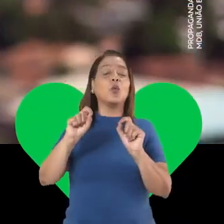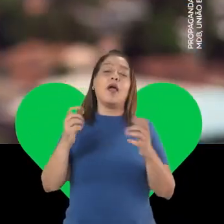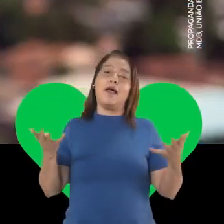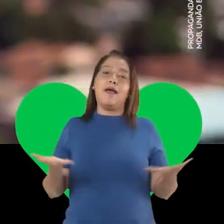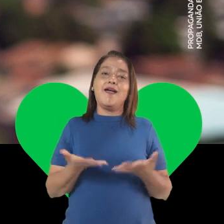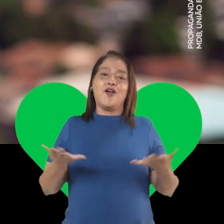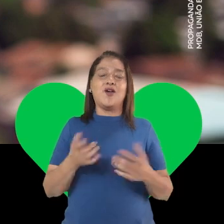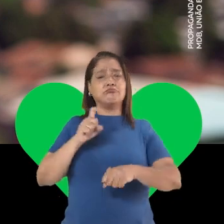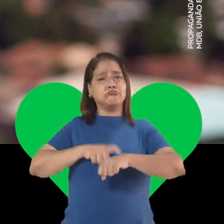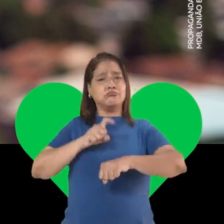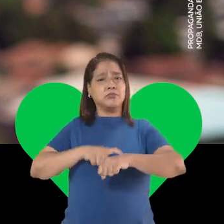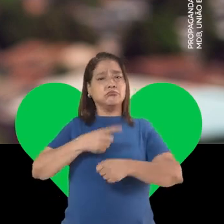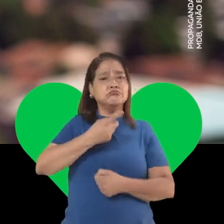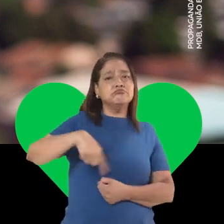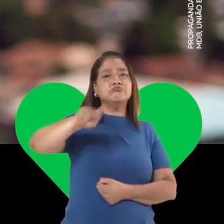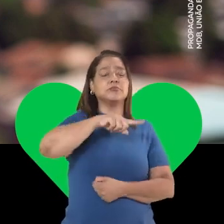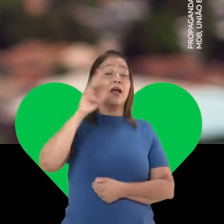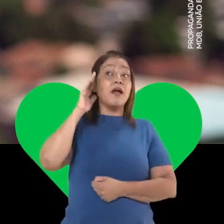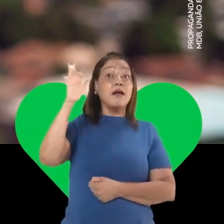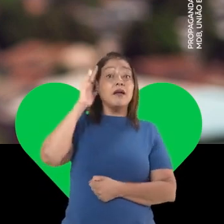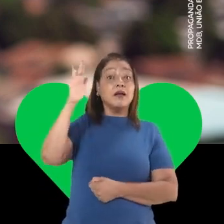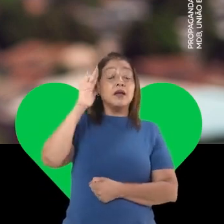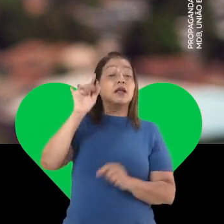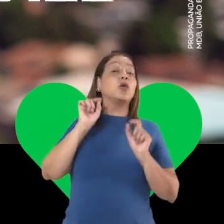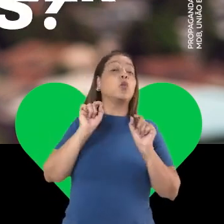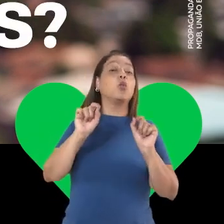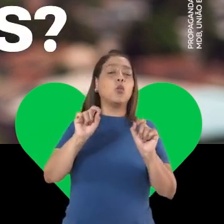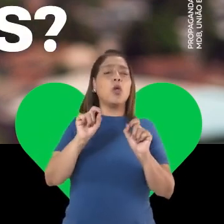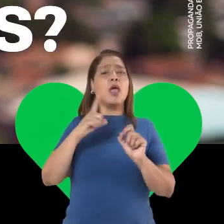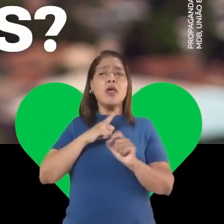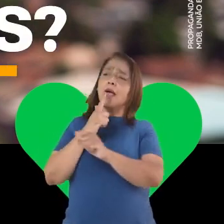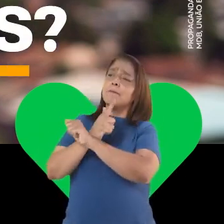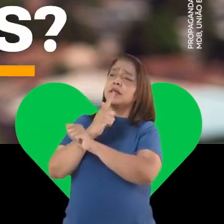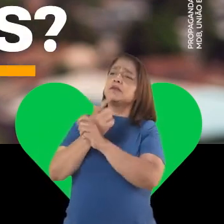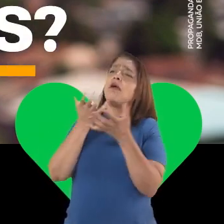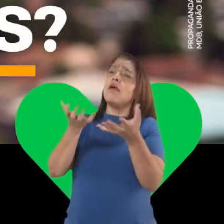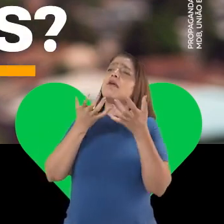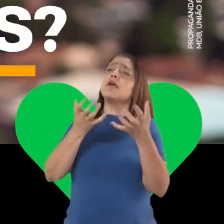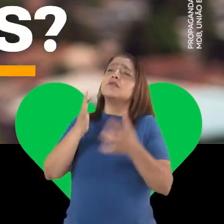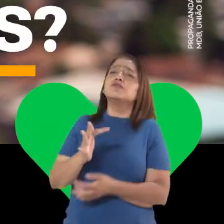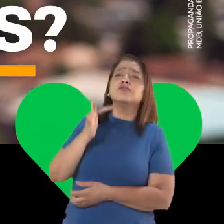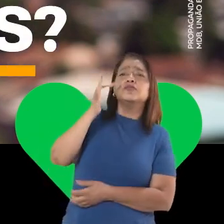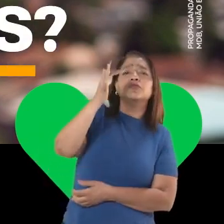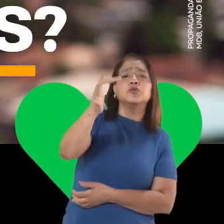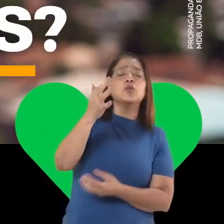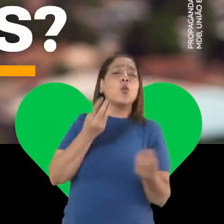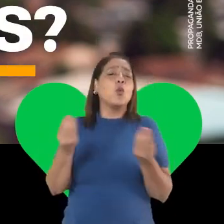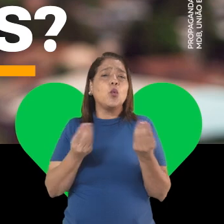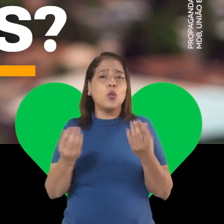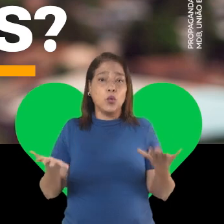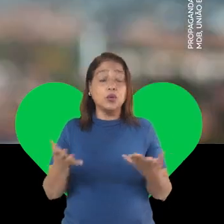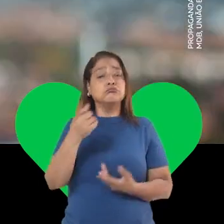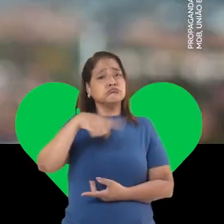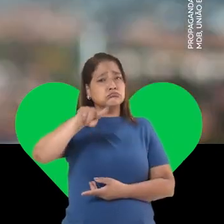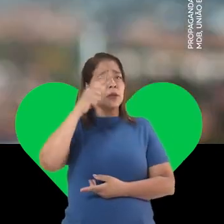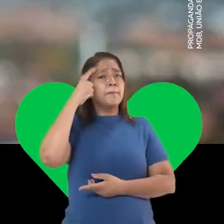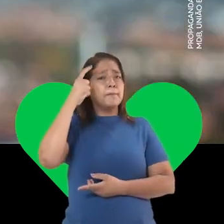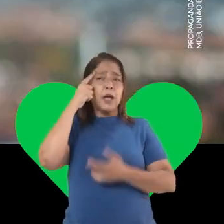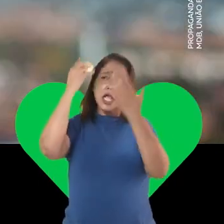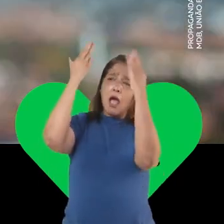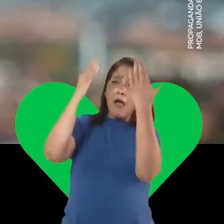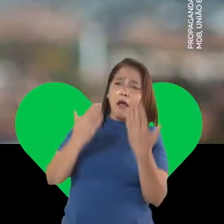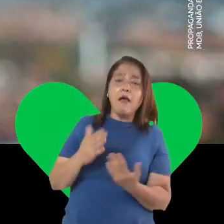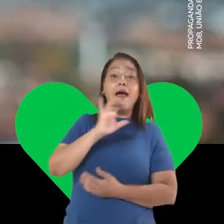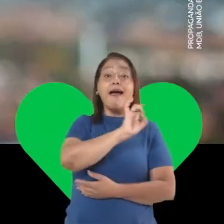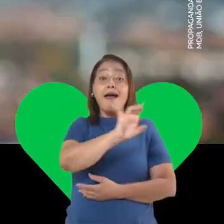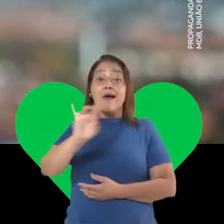voto. Chegou a hora de refletir direitinho e pensar: que Aparecida nós queremos para os próximos anos? Analise muito